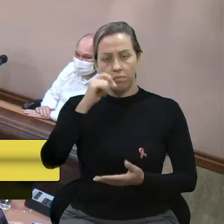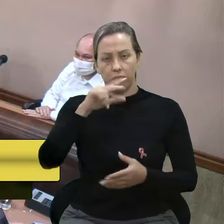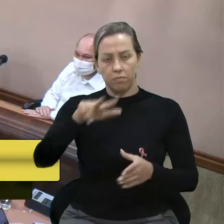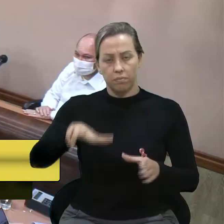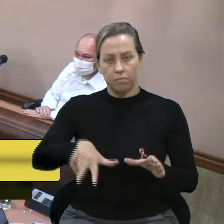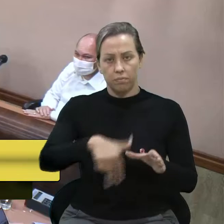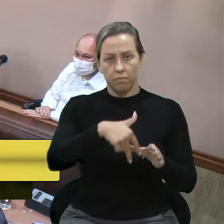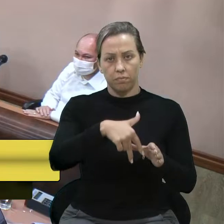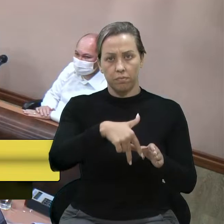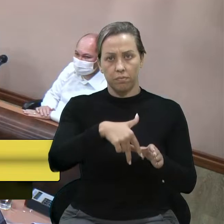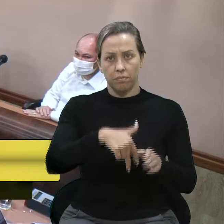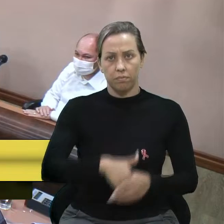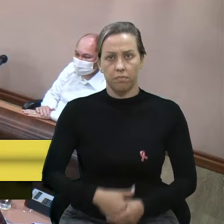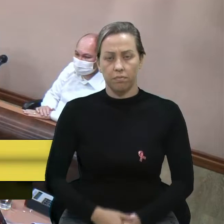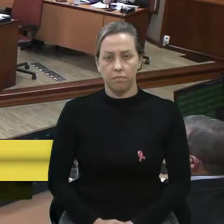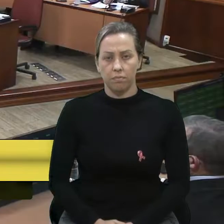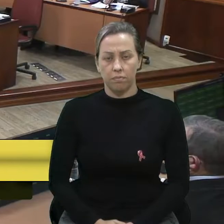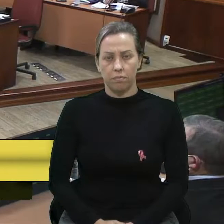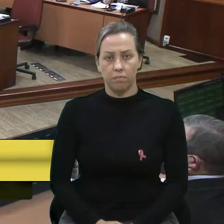Tá.